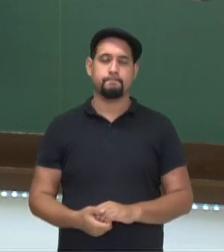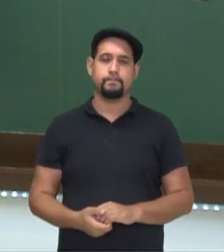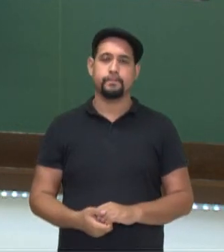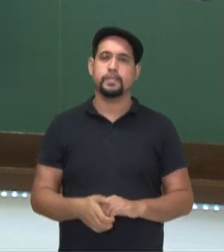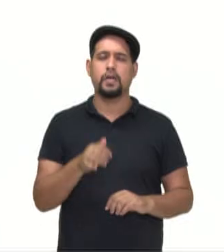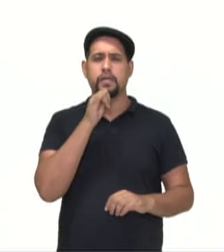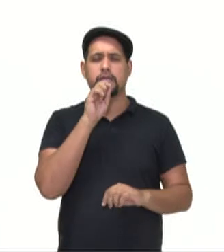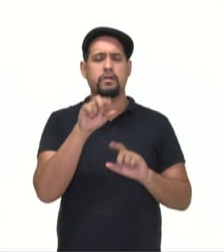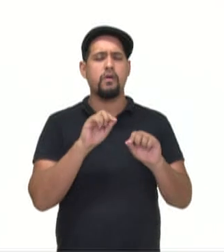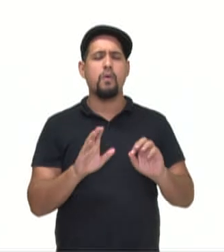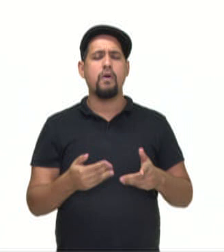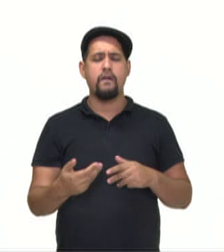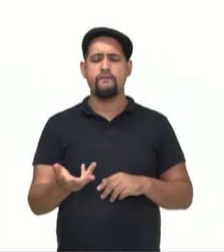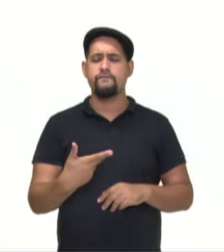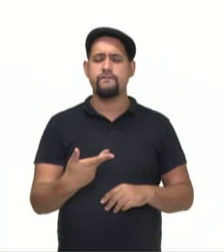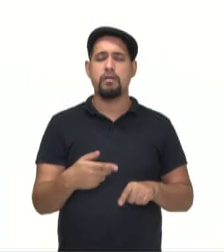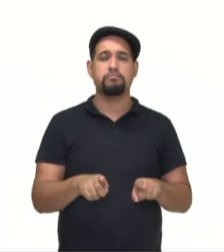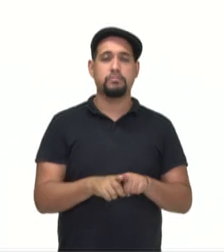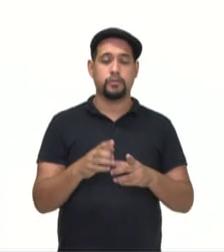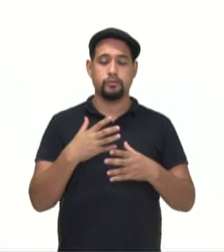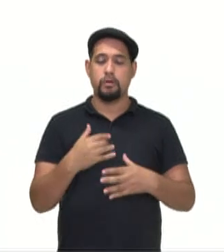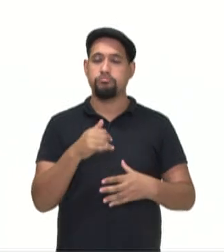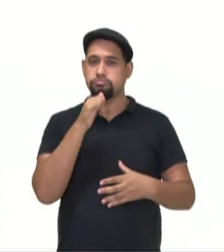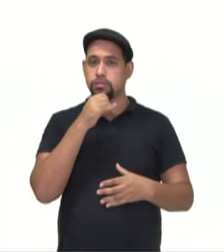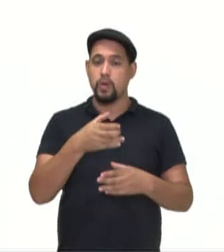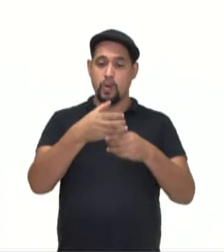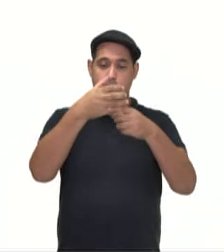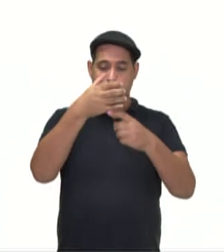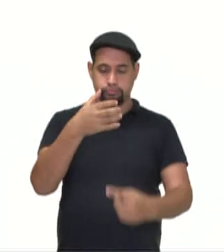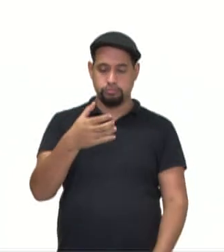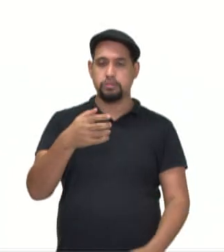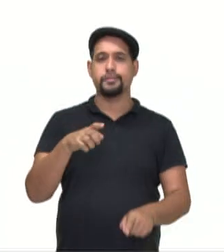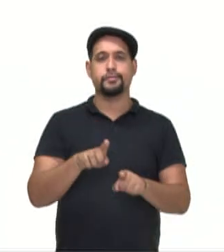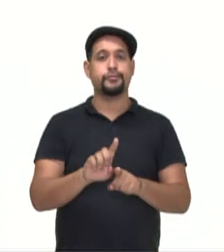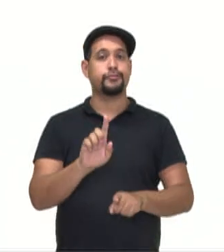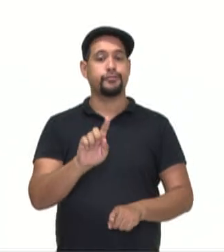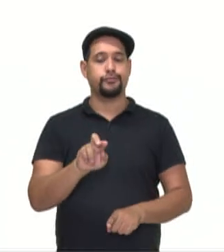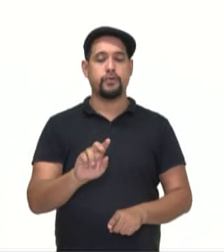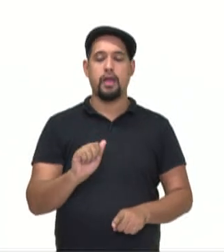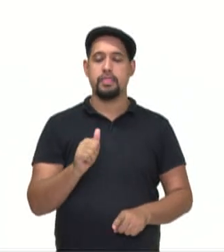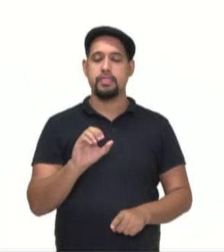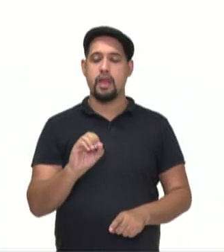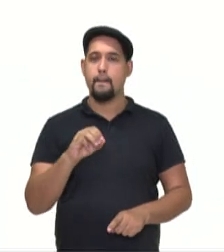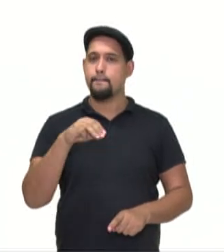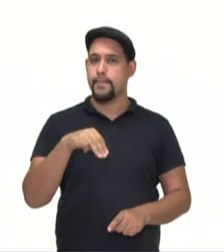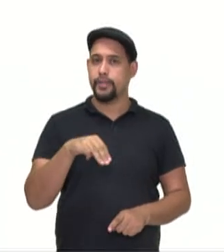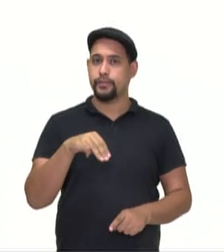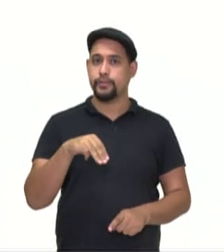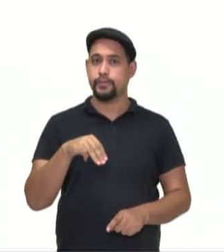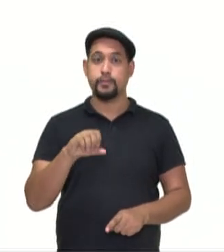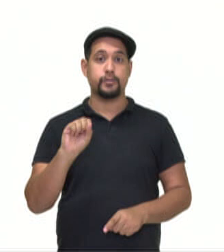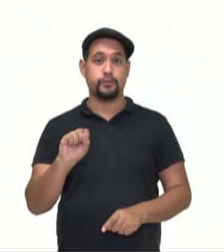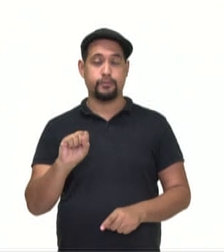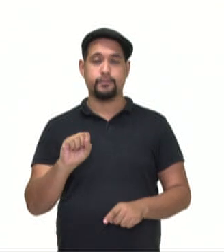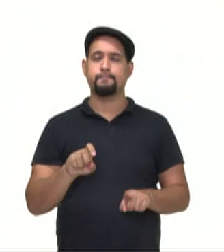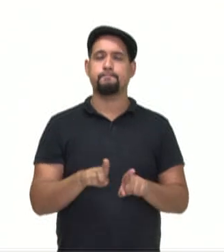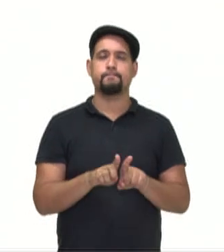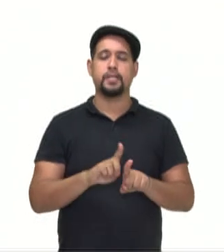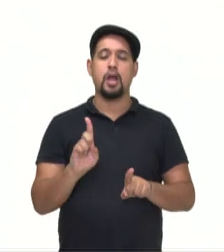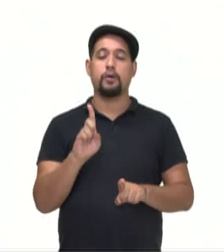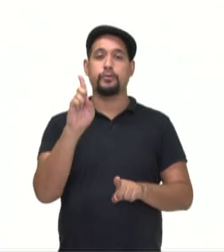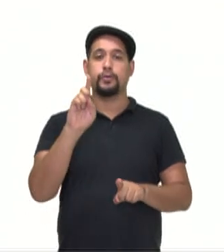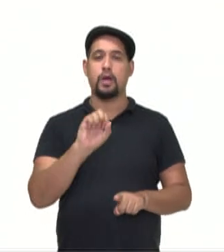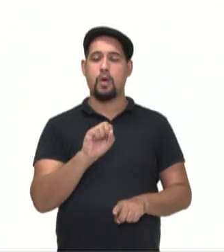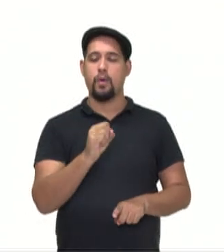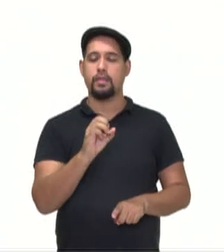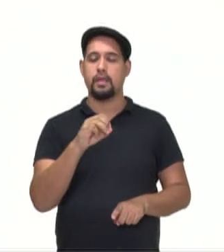Então, determine a velocidade v de um corpo que cai com a aceleração da gravidade g igual a 10 metros por segundo ao quadrado e a altura